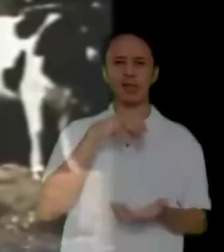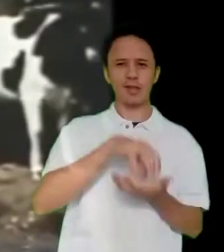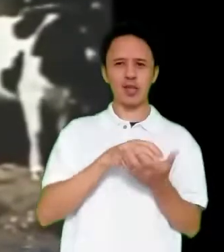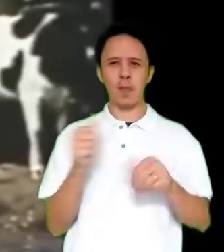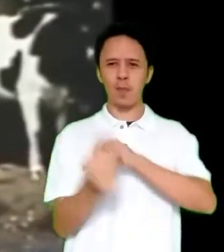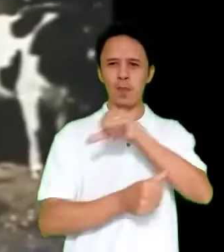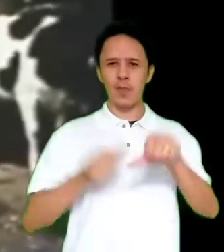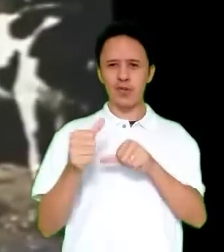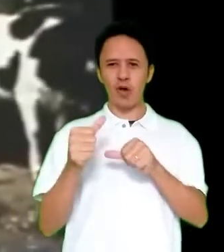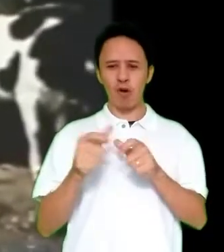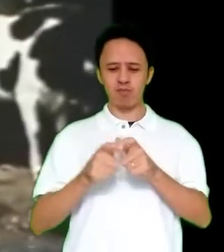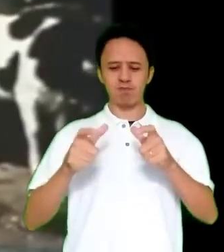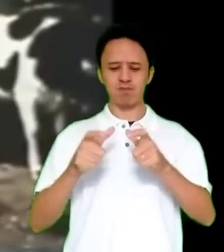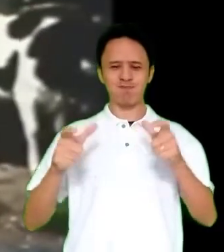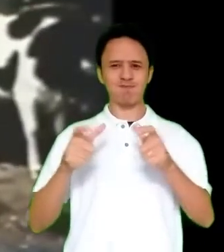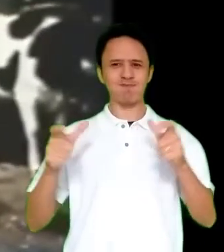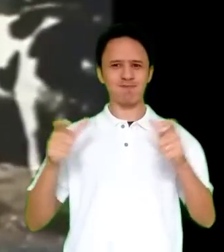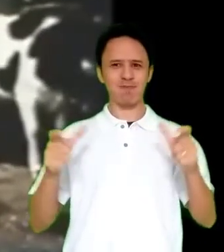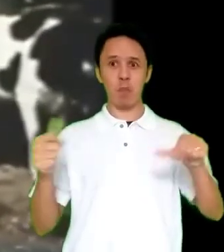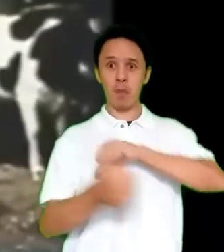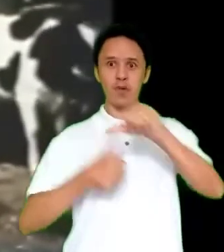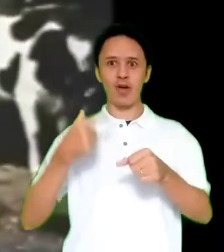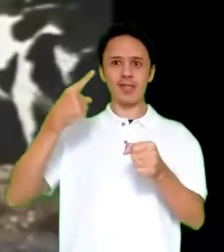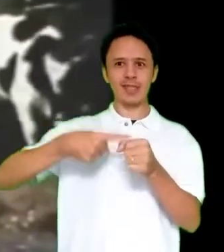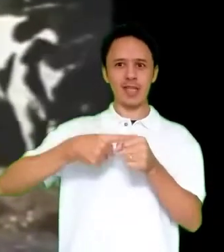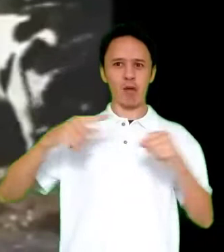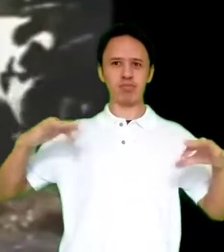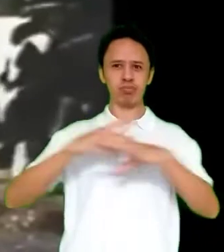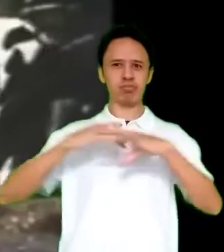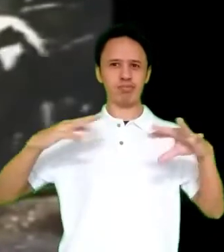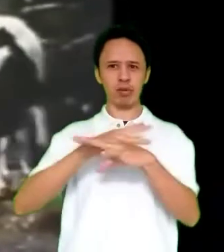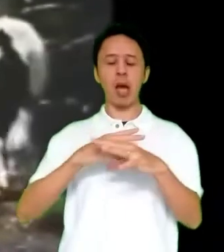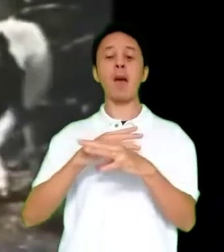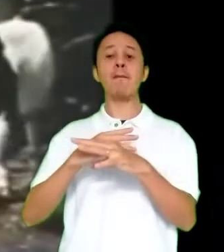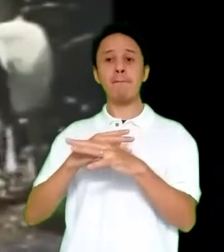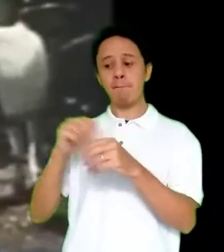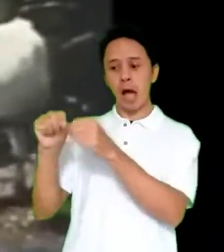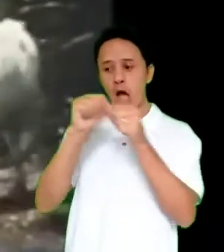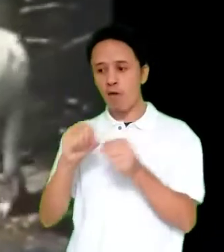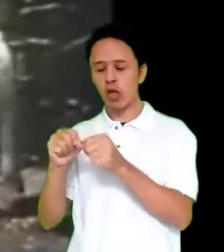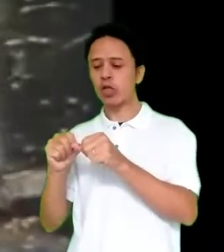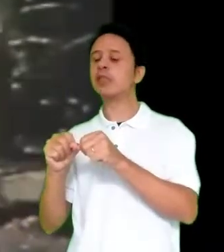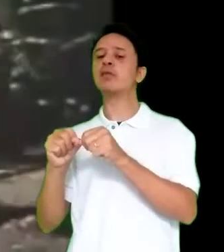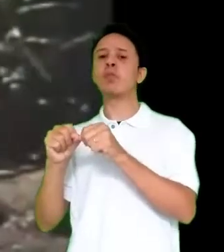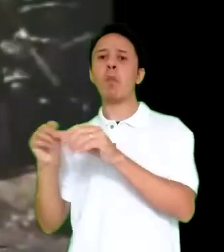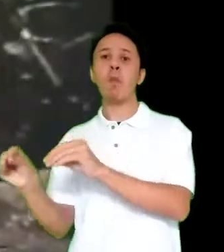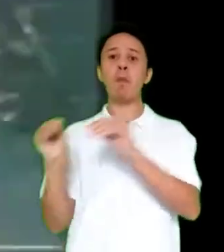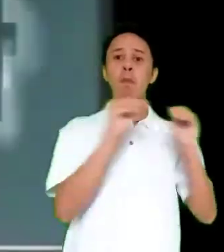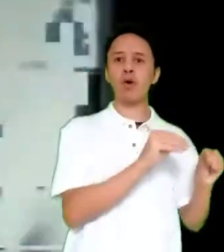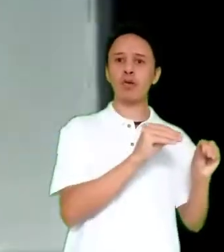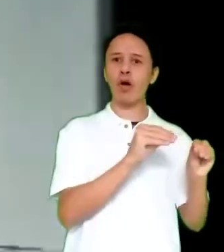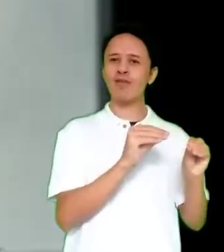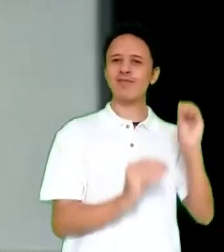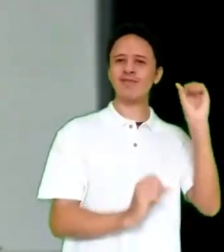Aldeias tornaram-se vilas, vilas tornaram-se cidades, e a manufatura foi transferida das tranquilas propriedades rurais para as